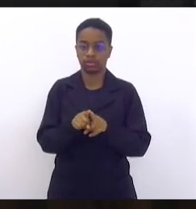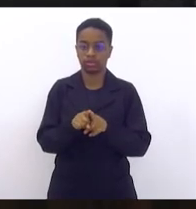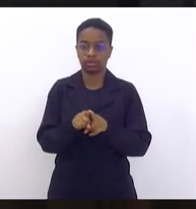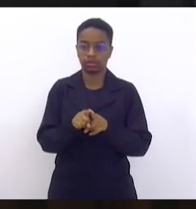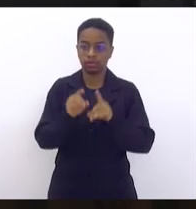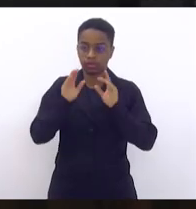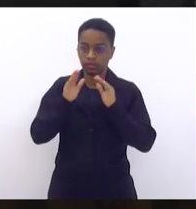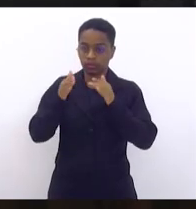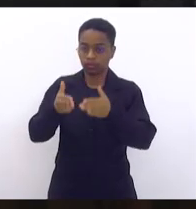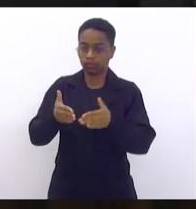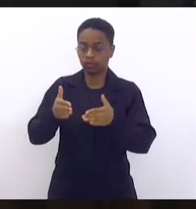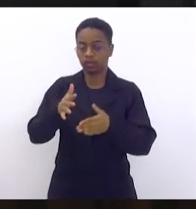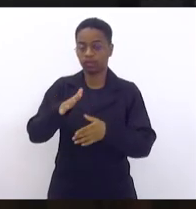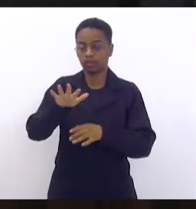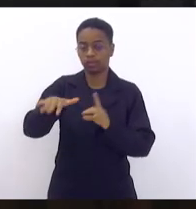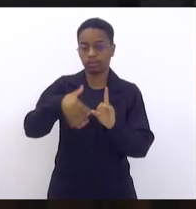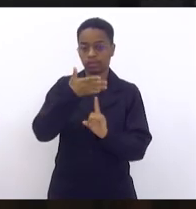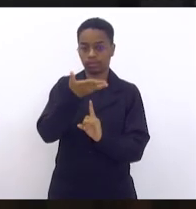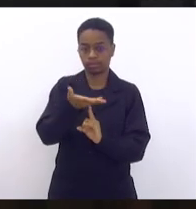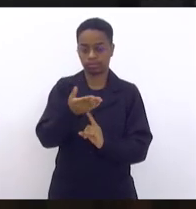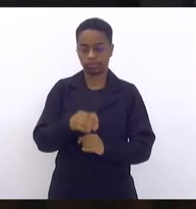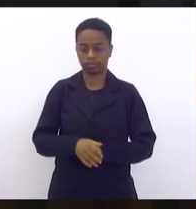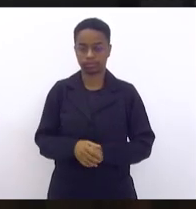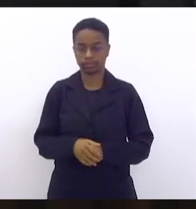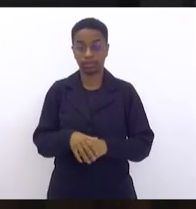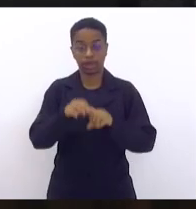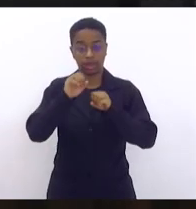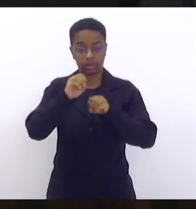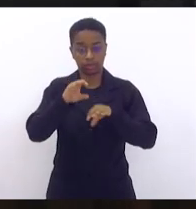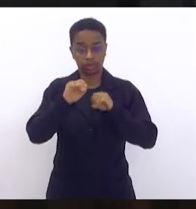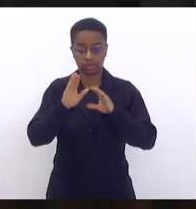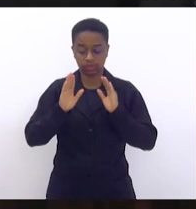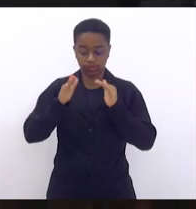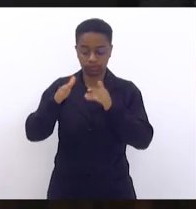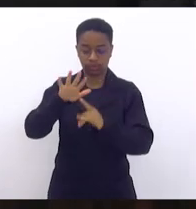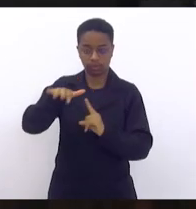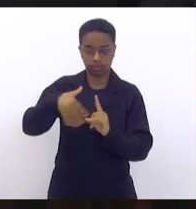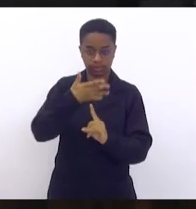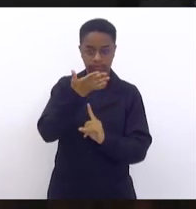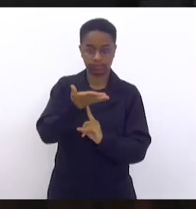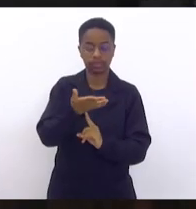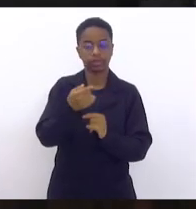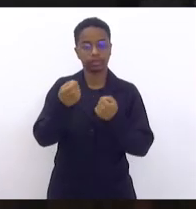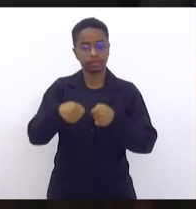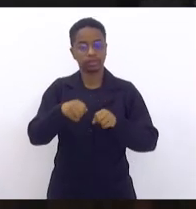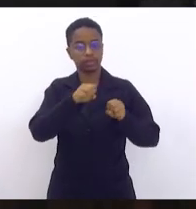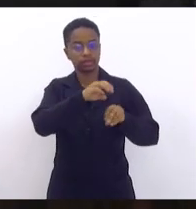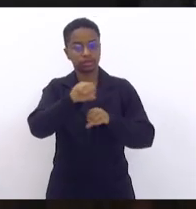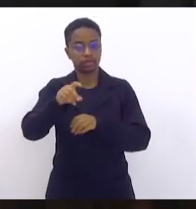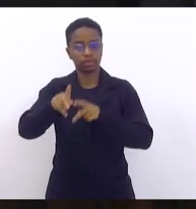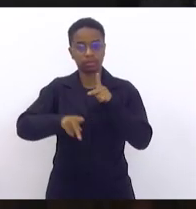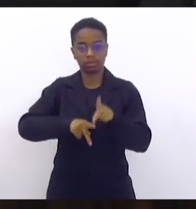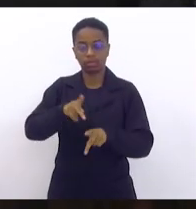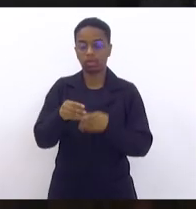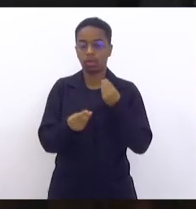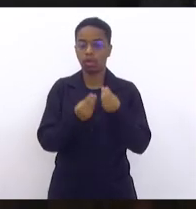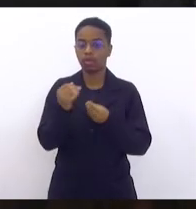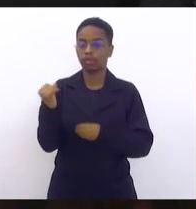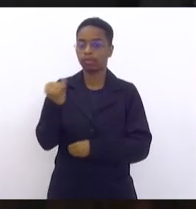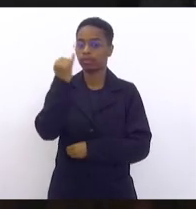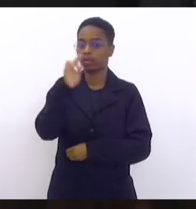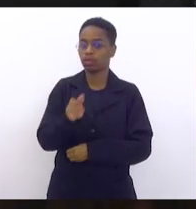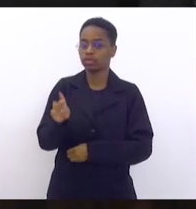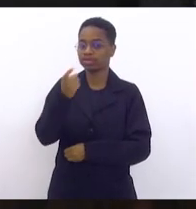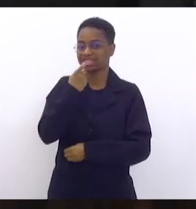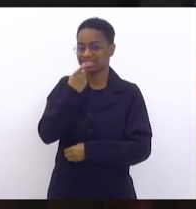ambiental dos plásticos educação ambiental educar a população sobre a importância da redução do uso